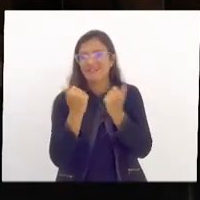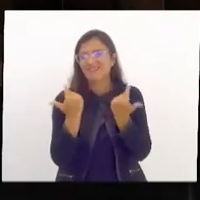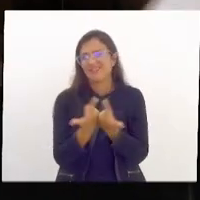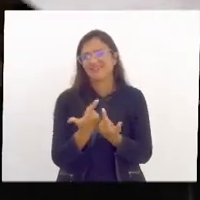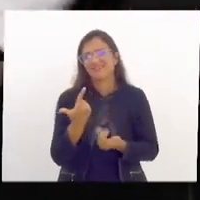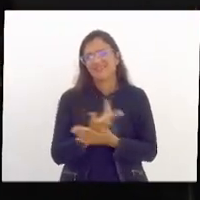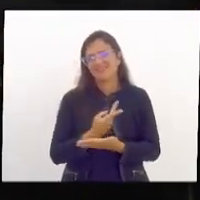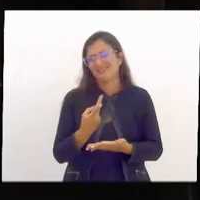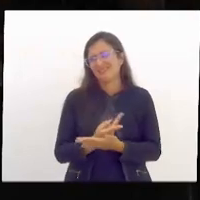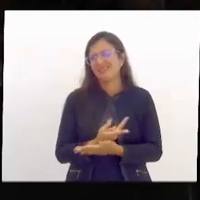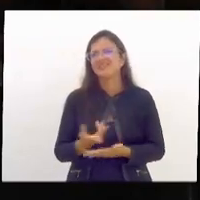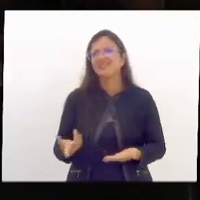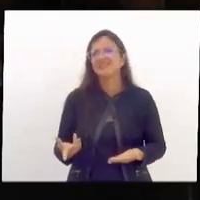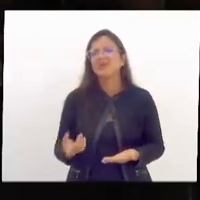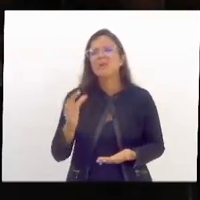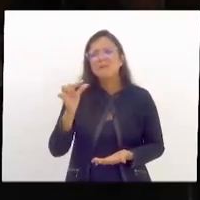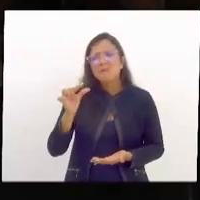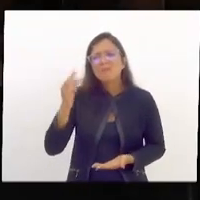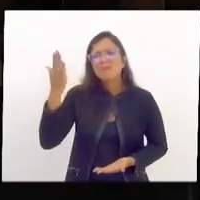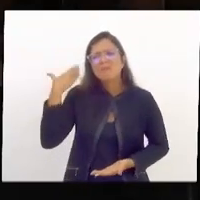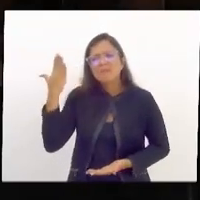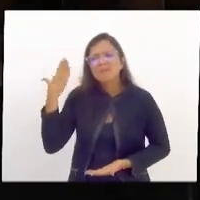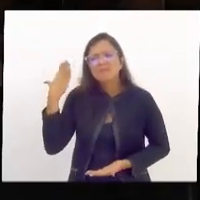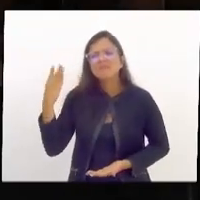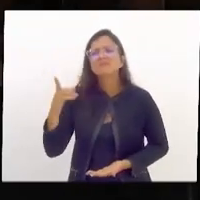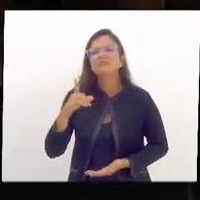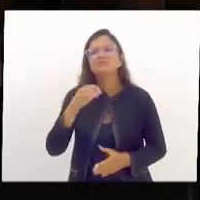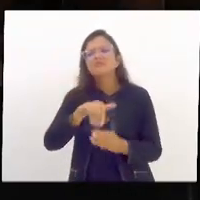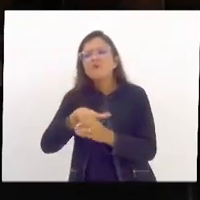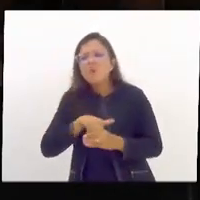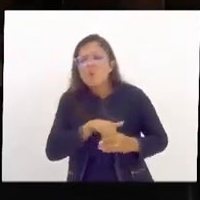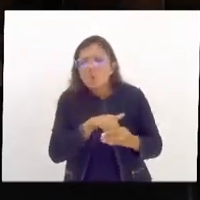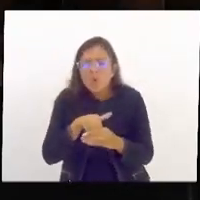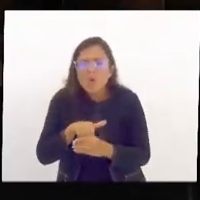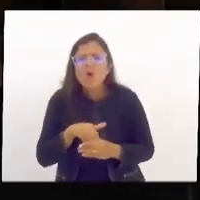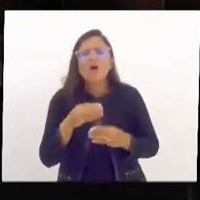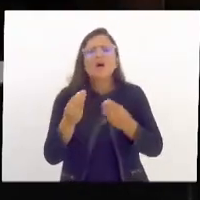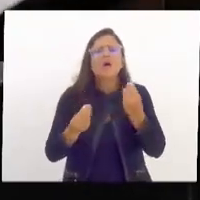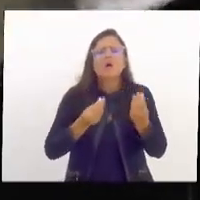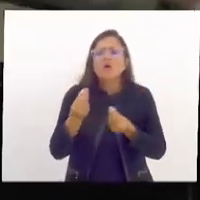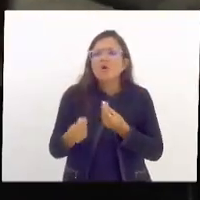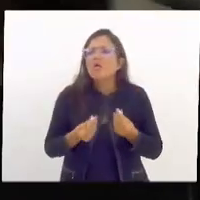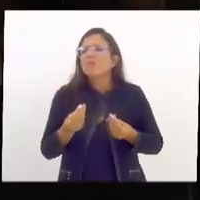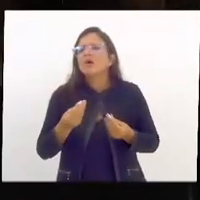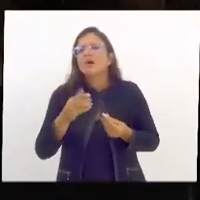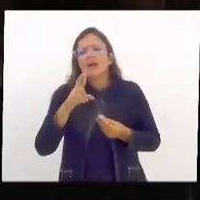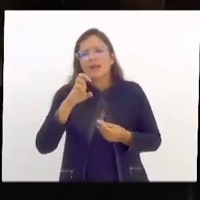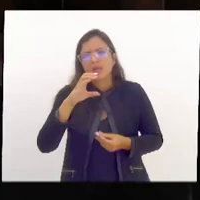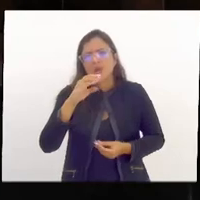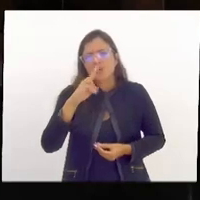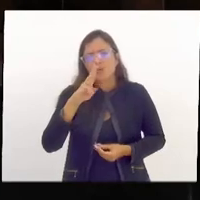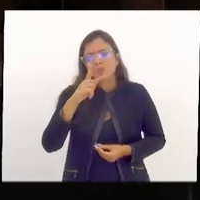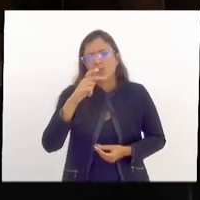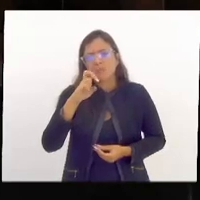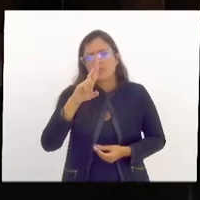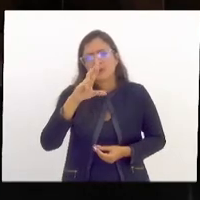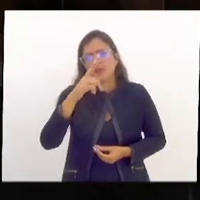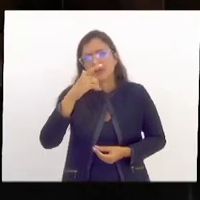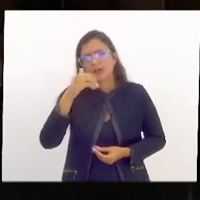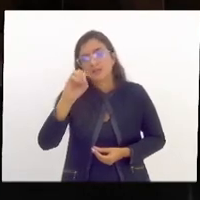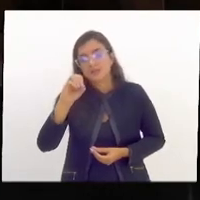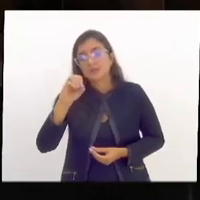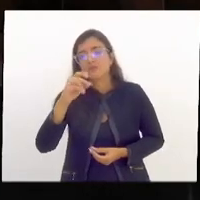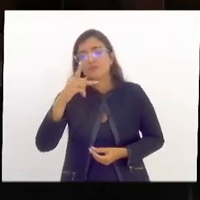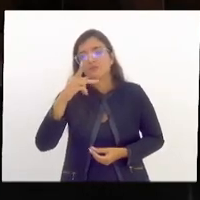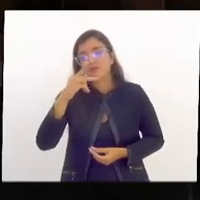esteve aqui, há pouquíssimo tempo, votando o regime de recuperação fiscal, que, inclusive, retirou